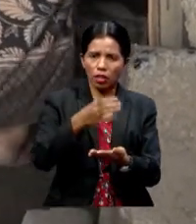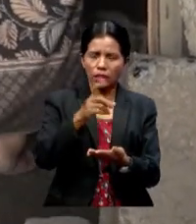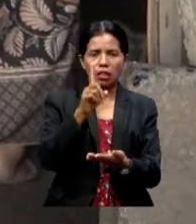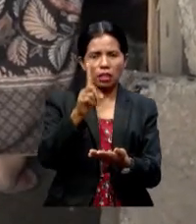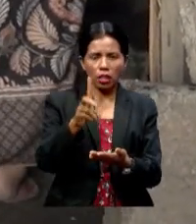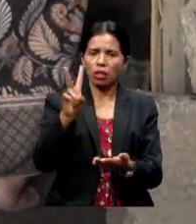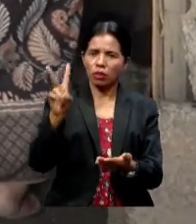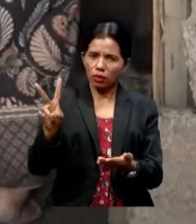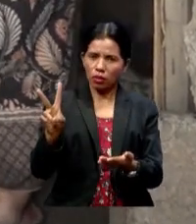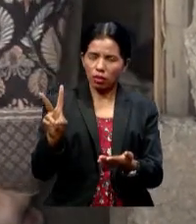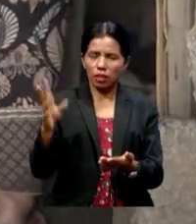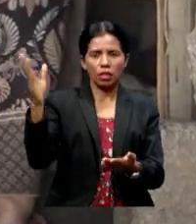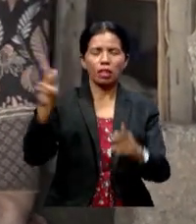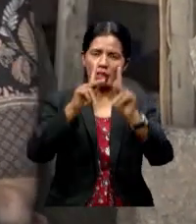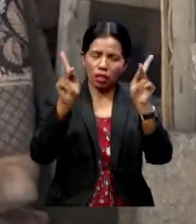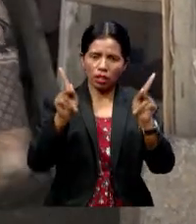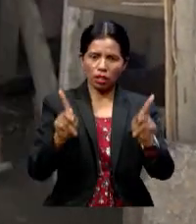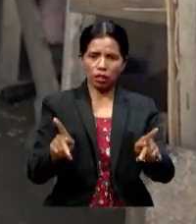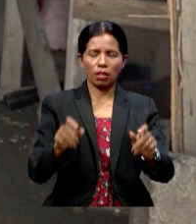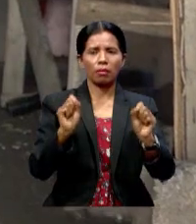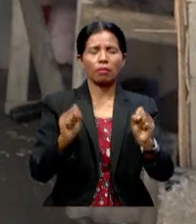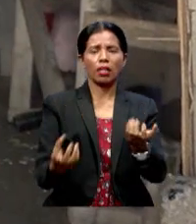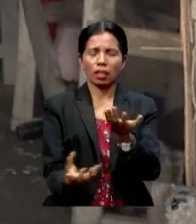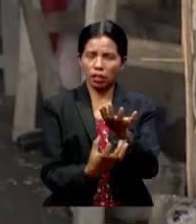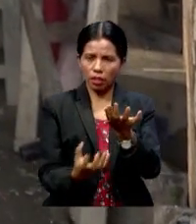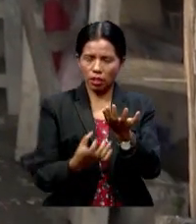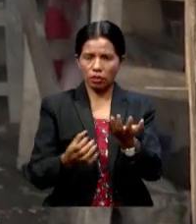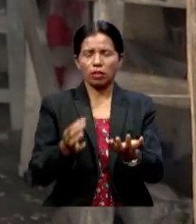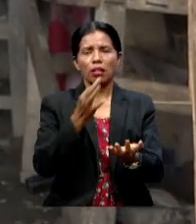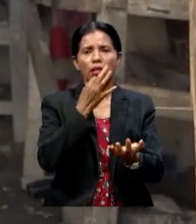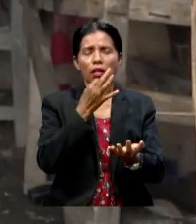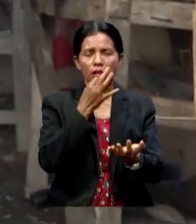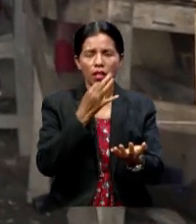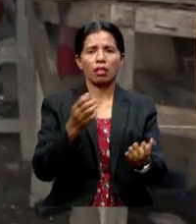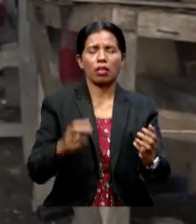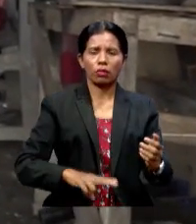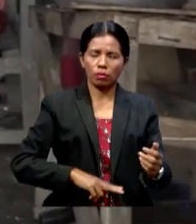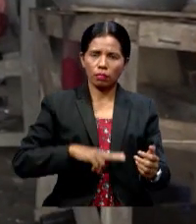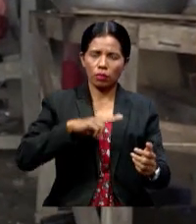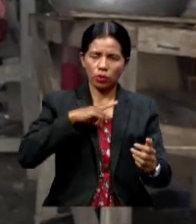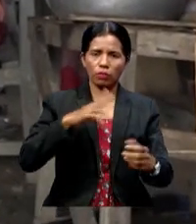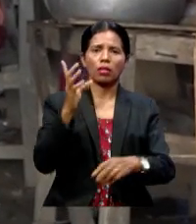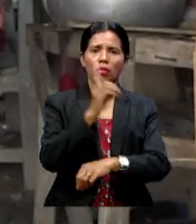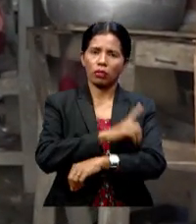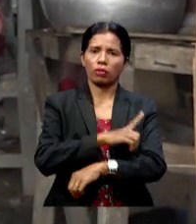karua, e a kioske, no ne beletein, o di han hapusu sira ne kabun, baloron ida nian.